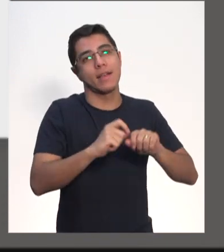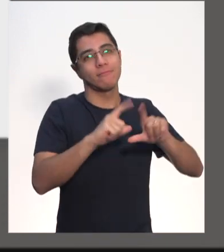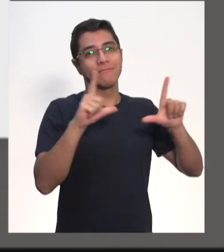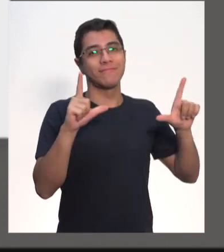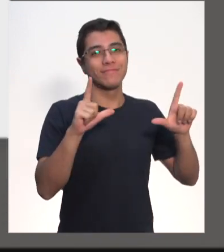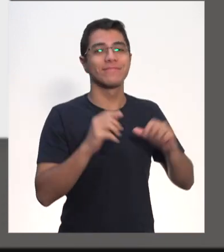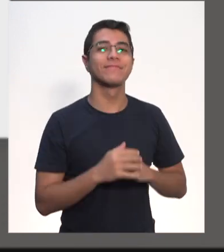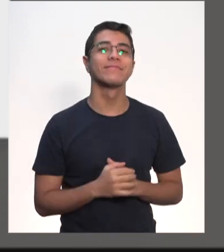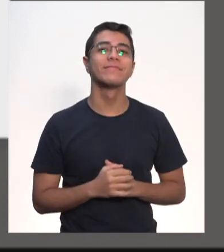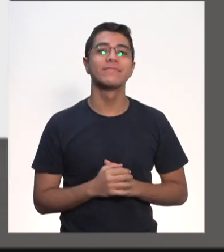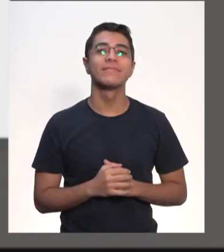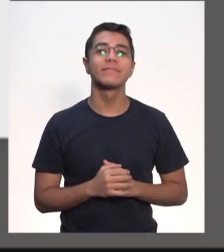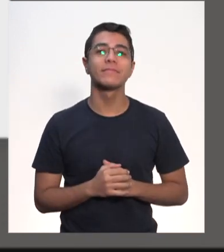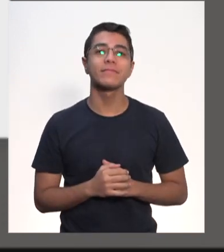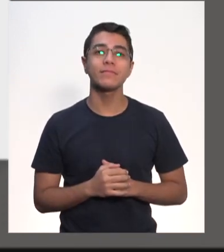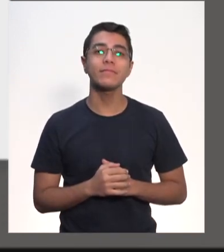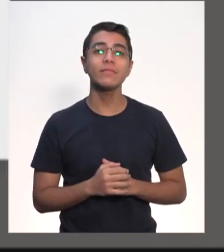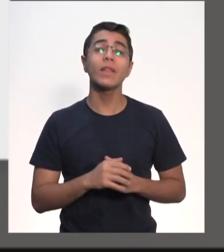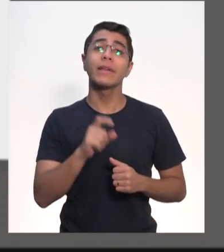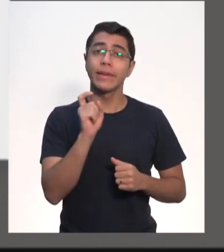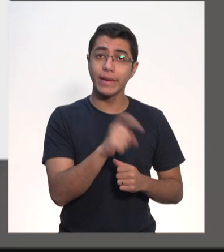Clique em Próximo.